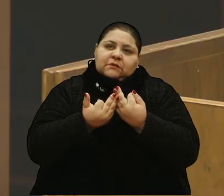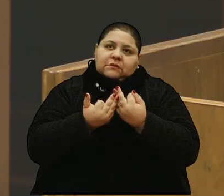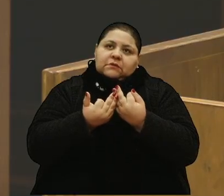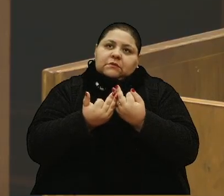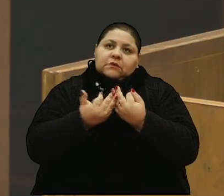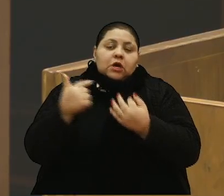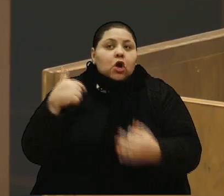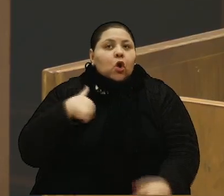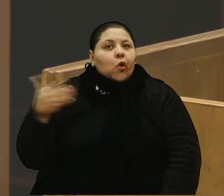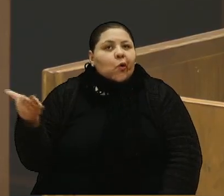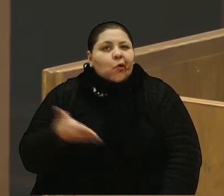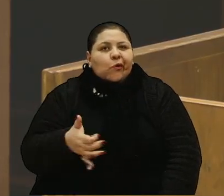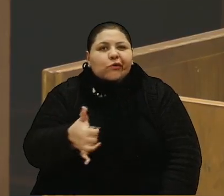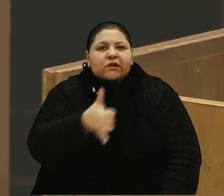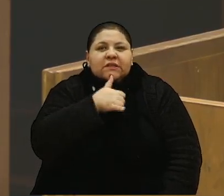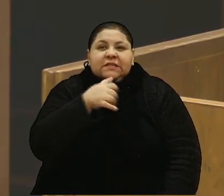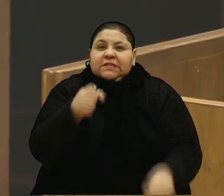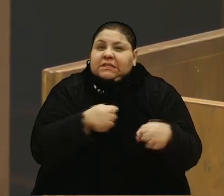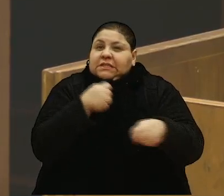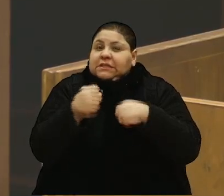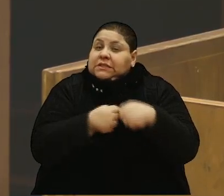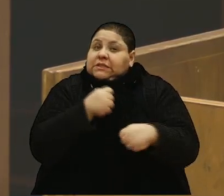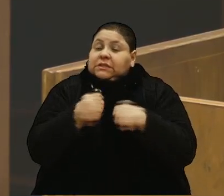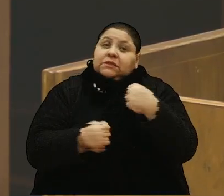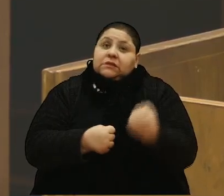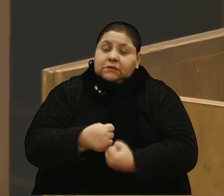Eu deixo aqui essa triste indignação